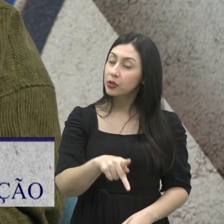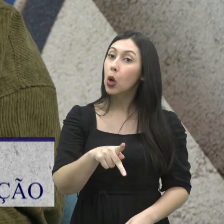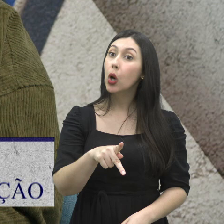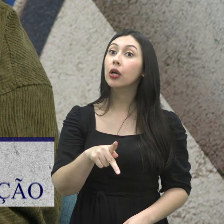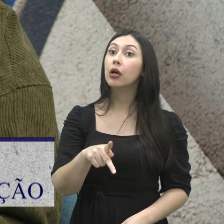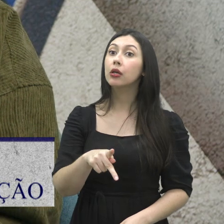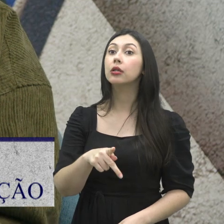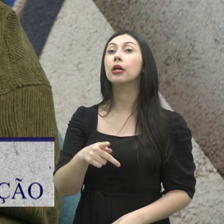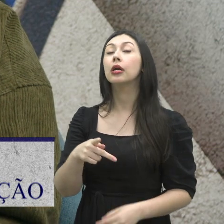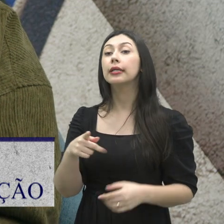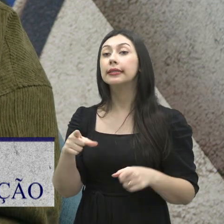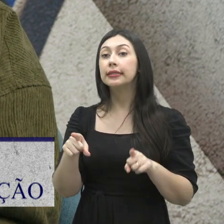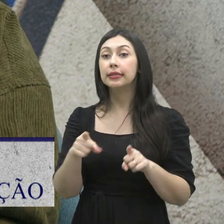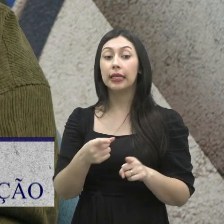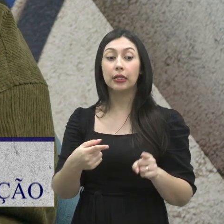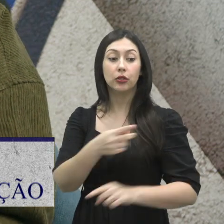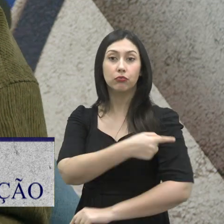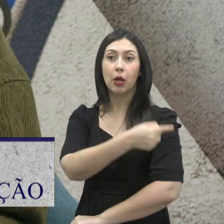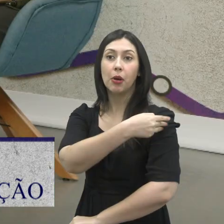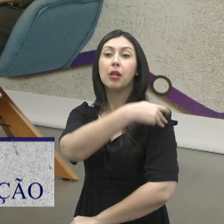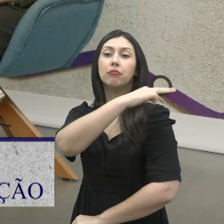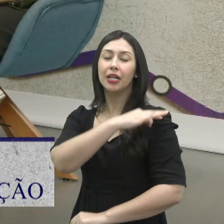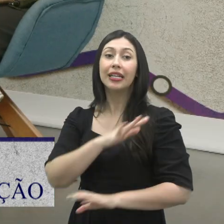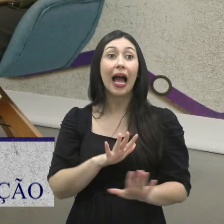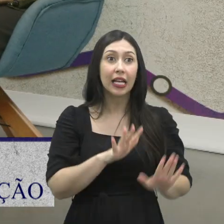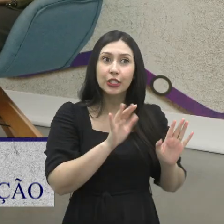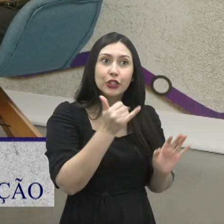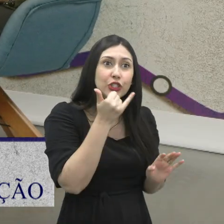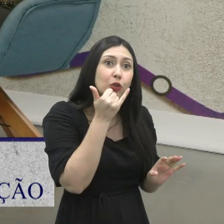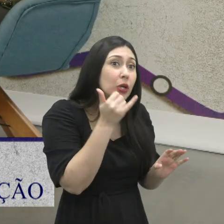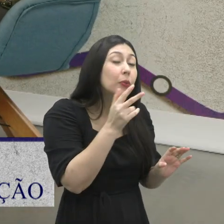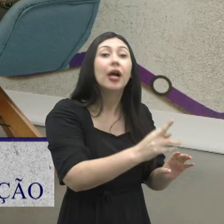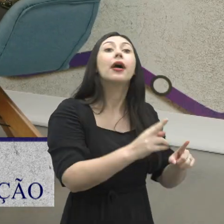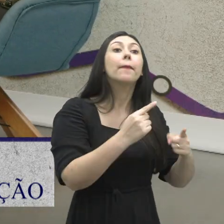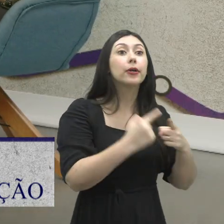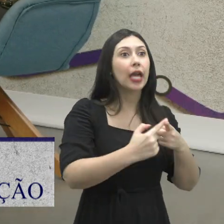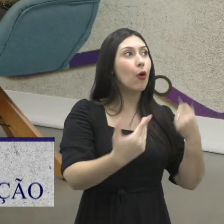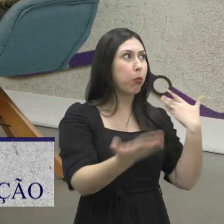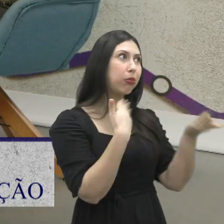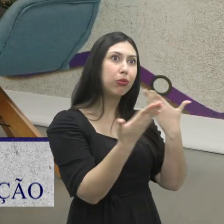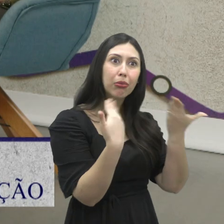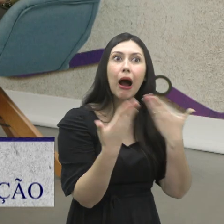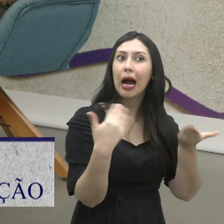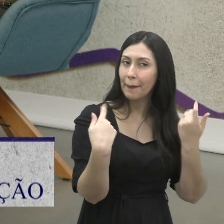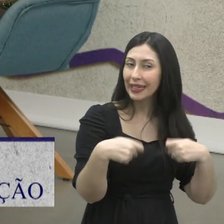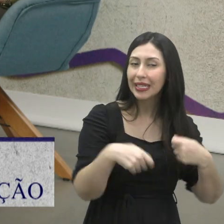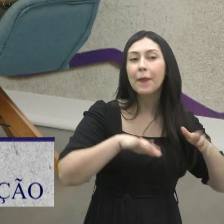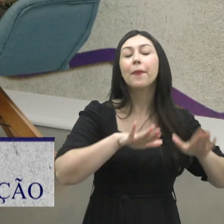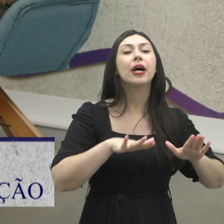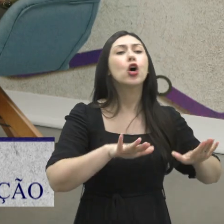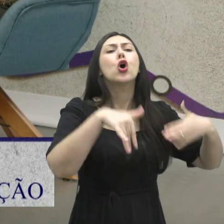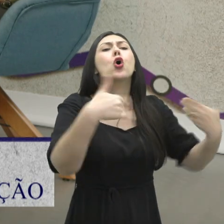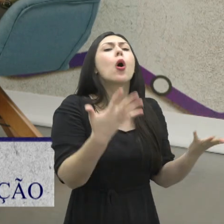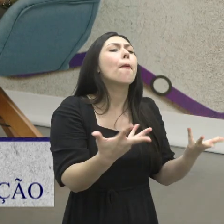ensino fundamental e no ensino médio. Então, professora, te cortando, porque a gente tem muito assunto. E aí as habilidades,